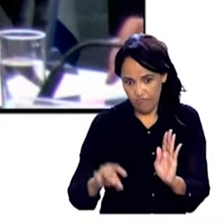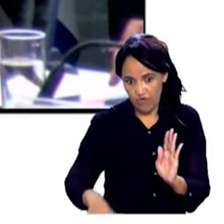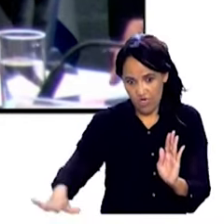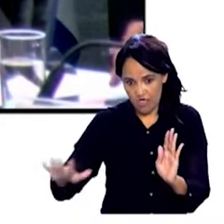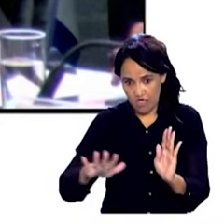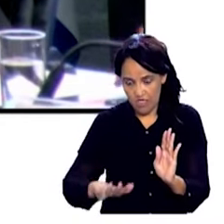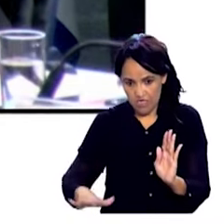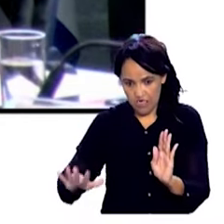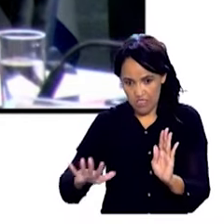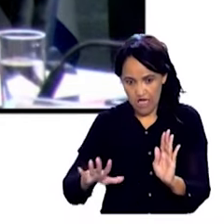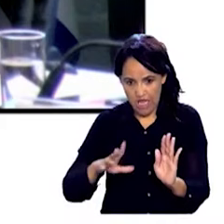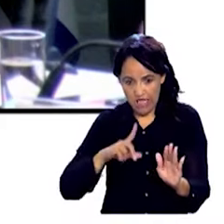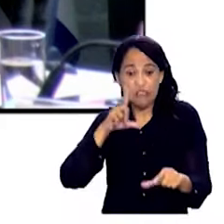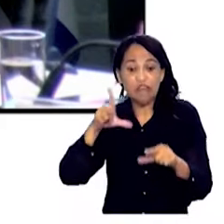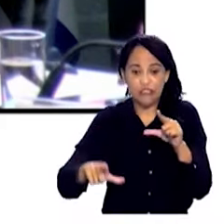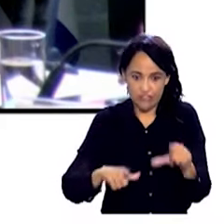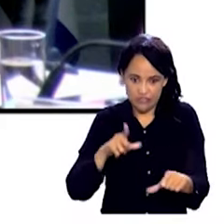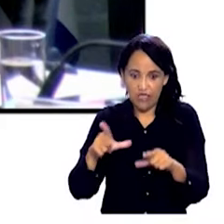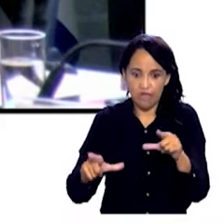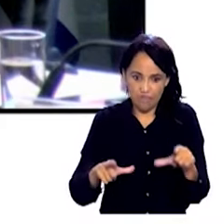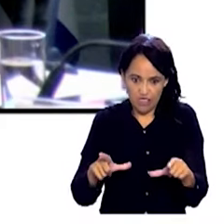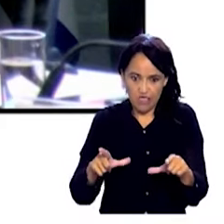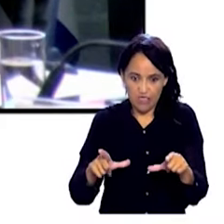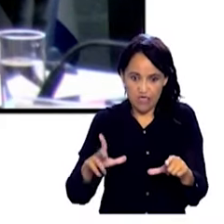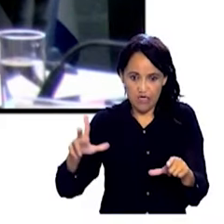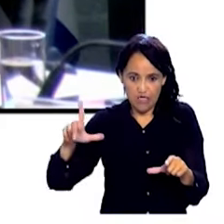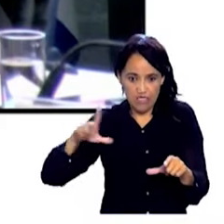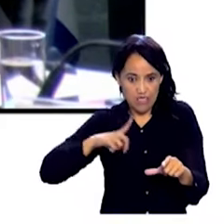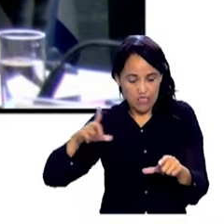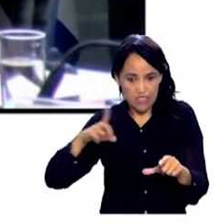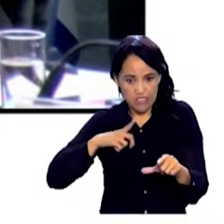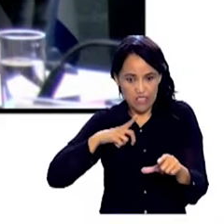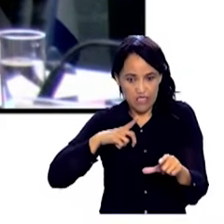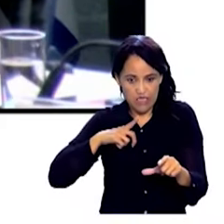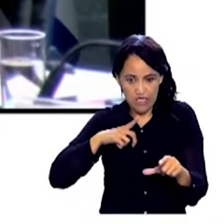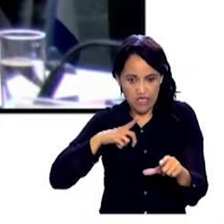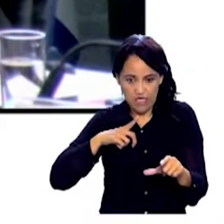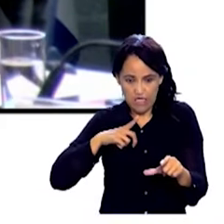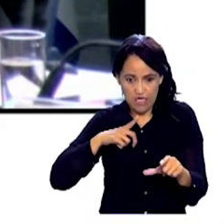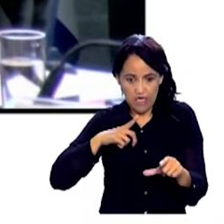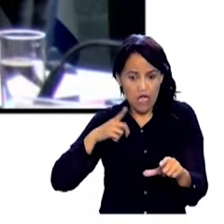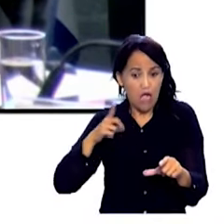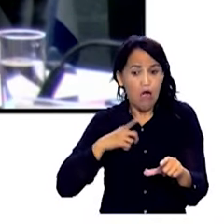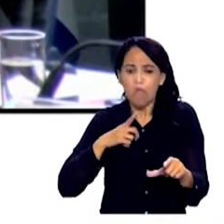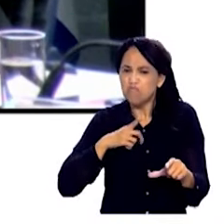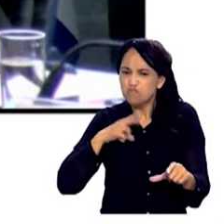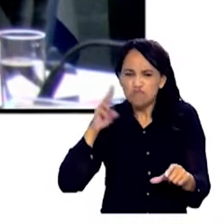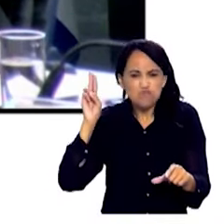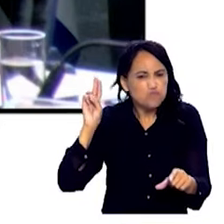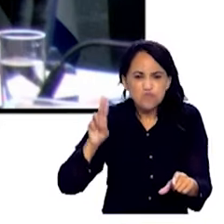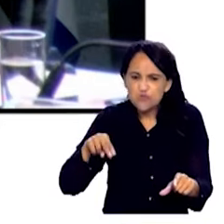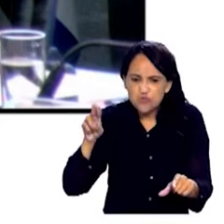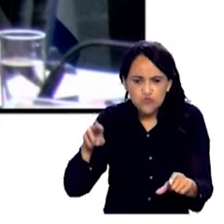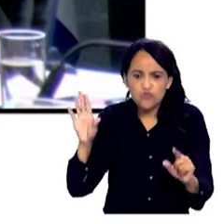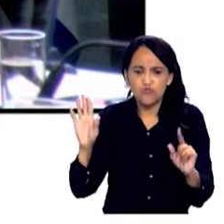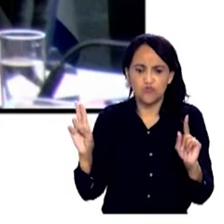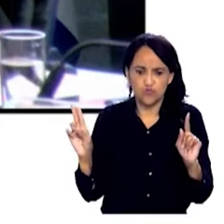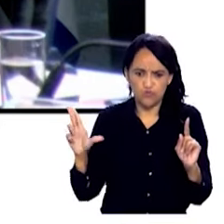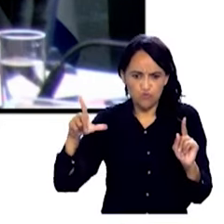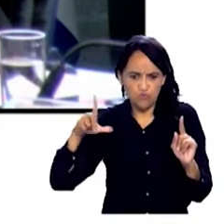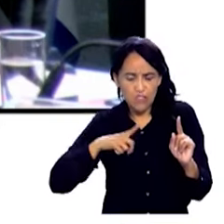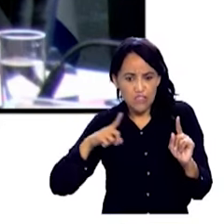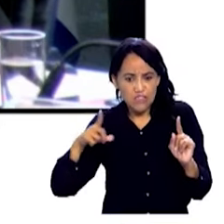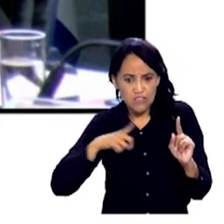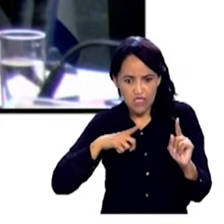laboral e tem isto que já existia mais temos usado a corte agora usou e por ali está